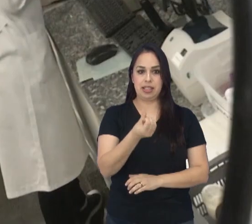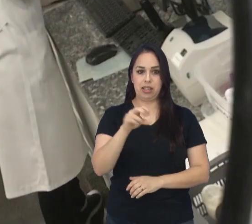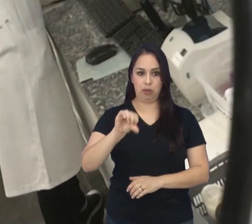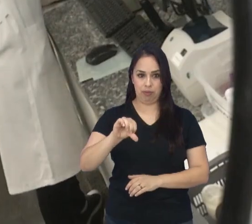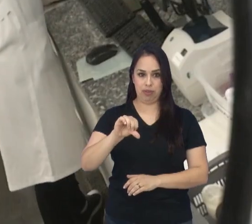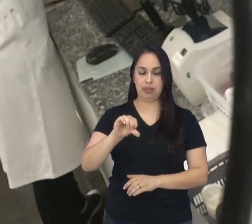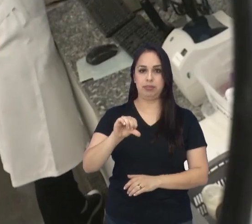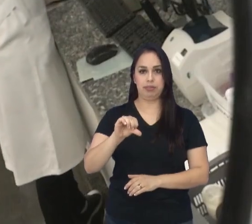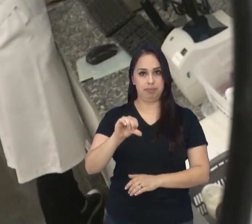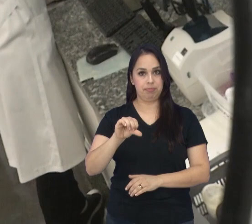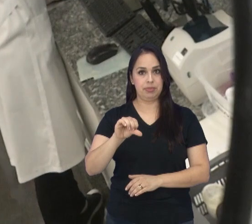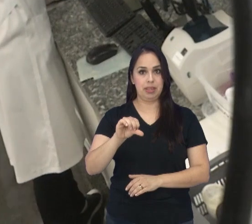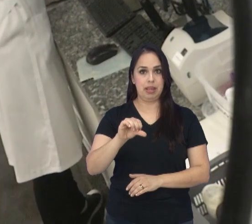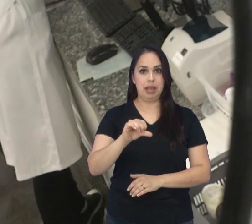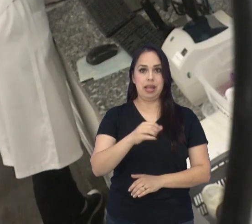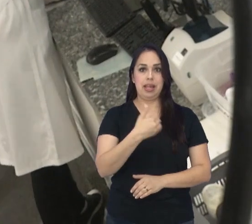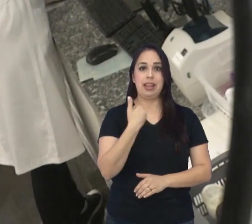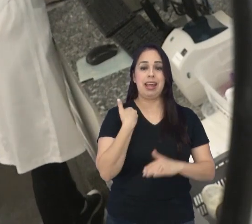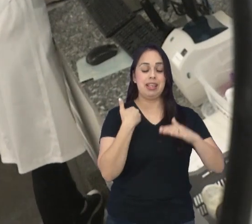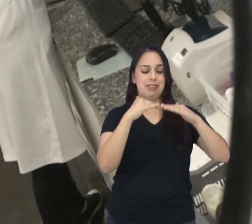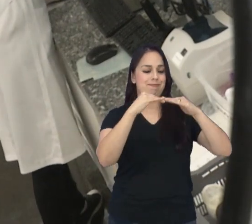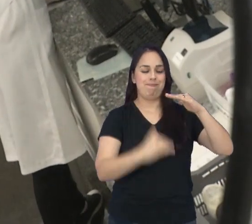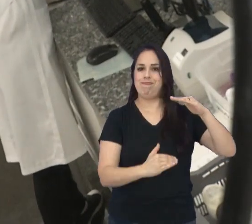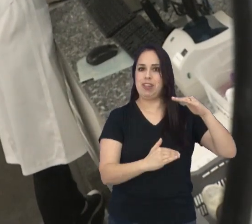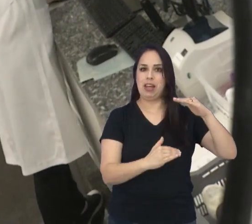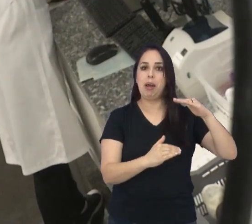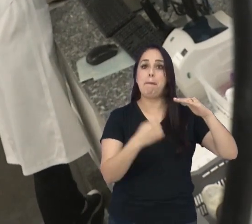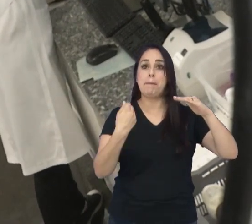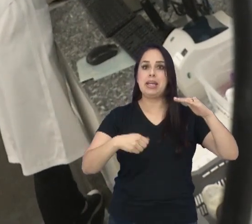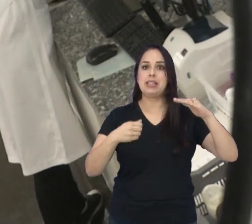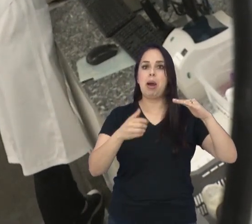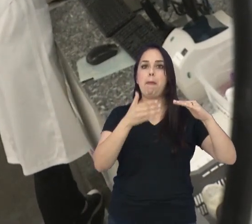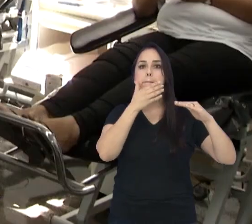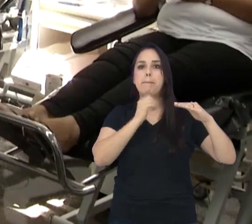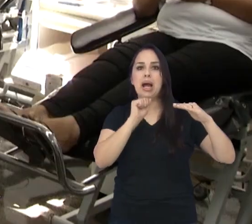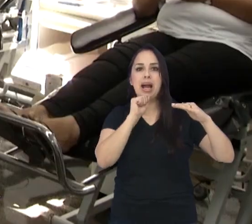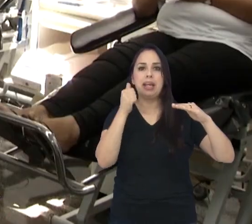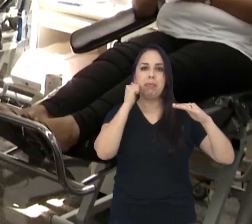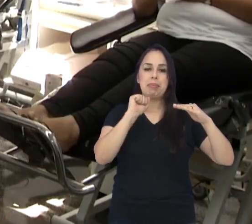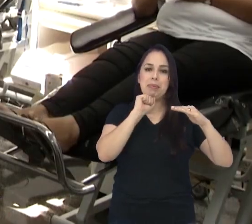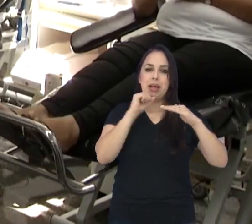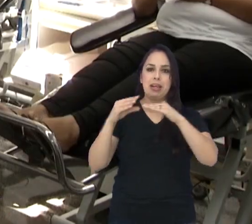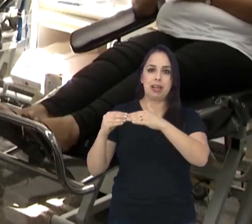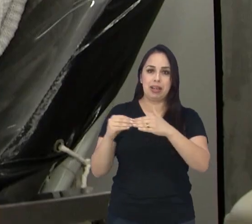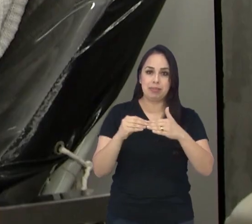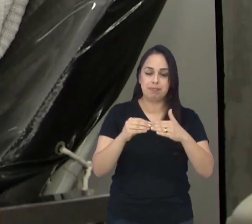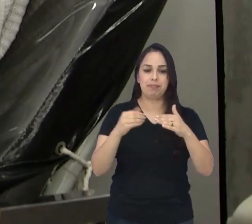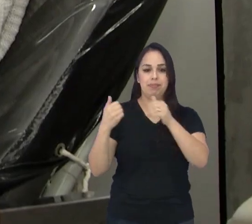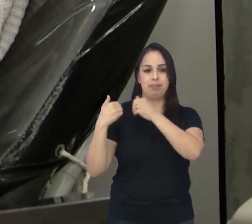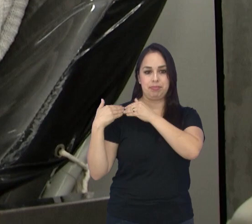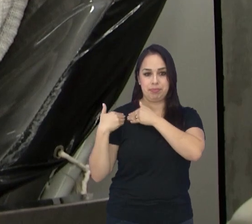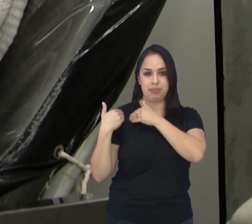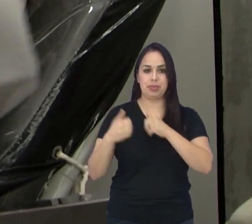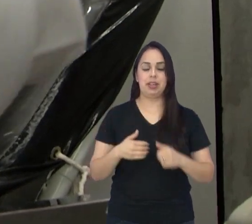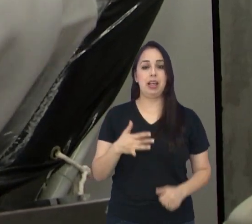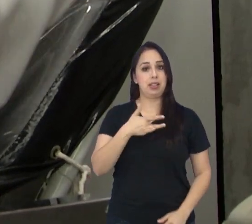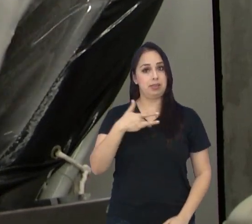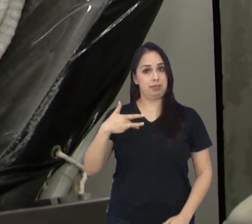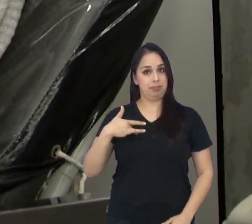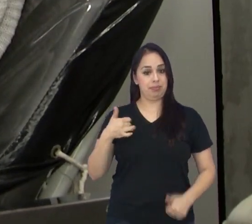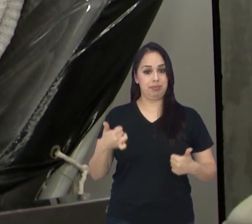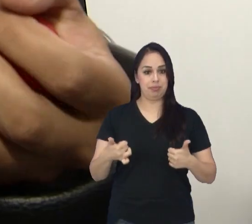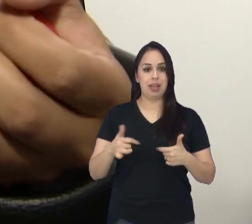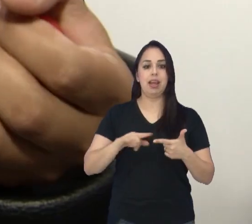anos, sendo que os menores de idade devem estar acompanhados de um responsável, estar saudável, pesar no mínimo